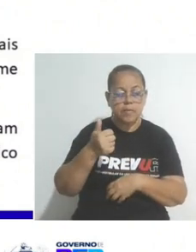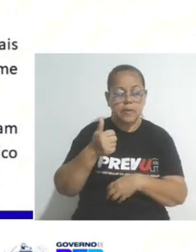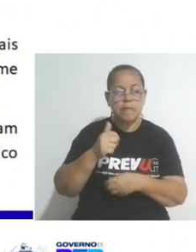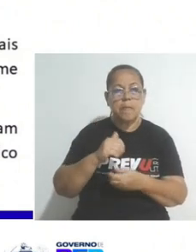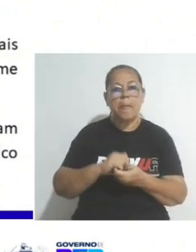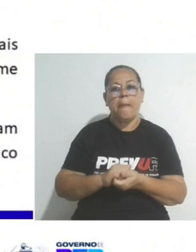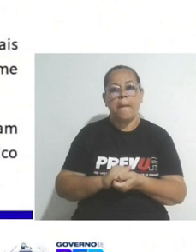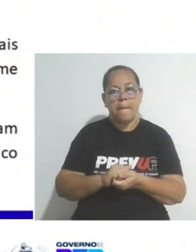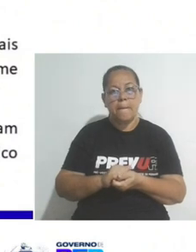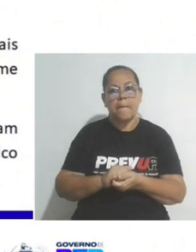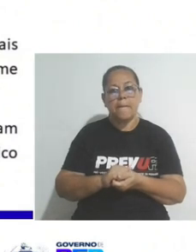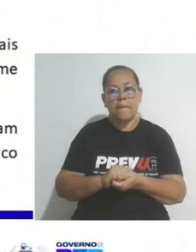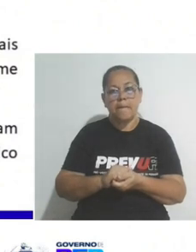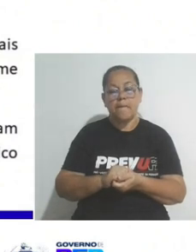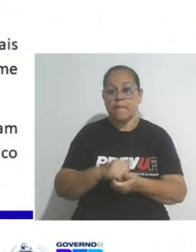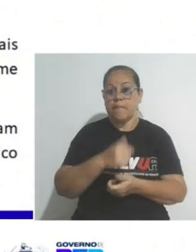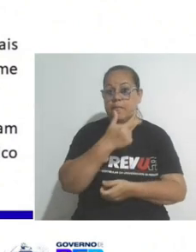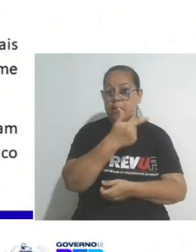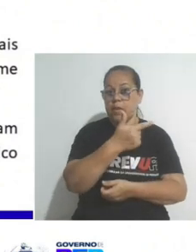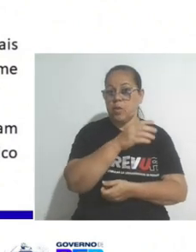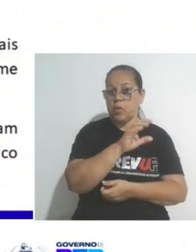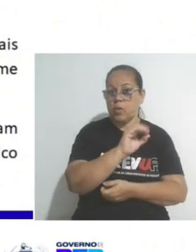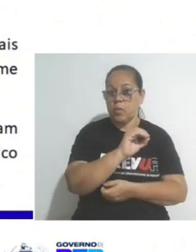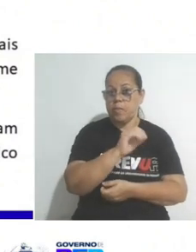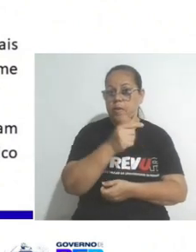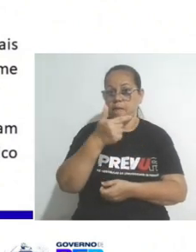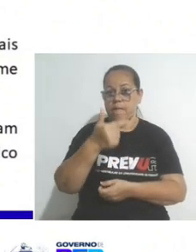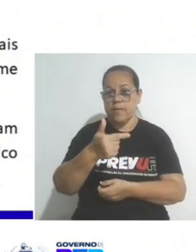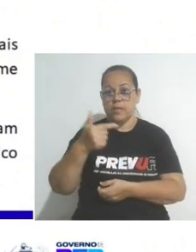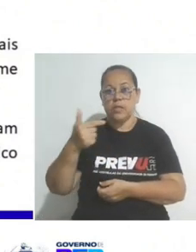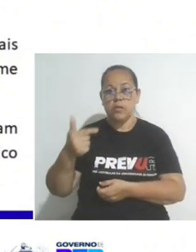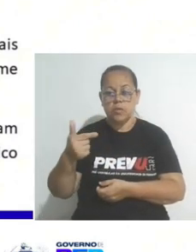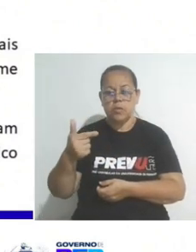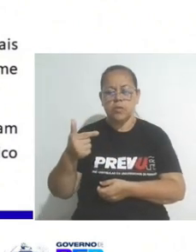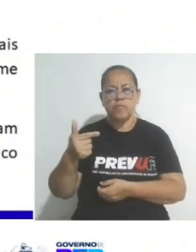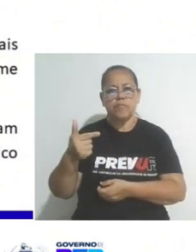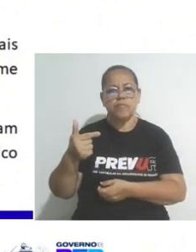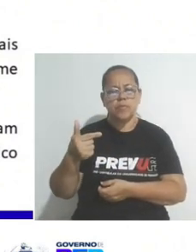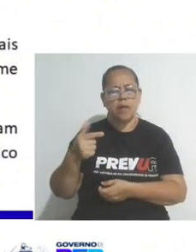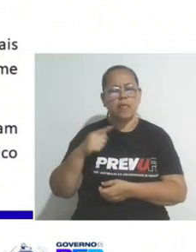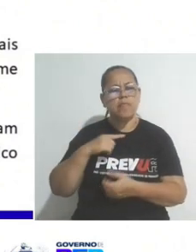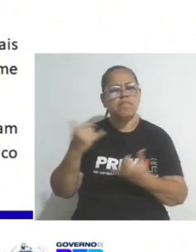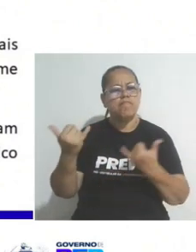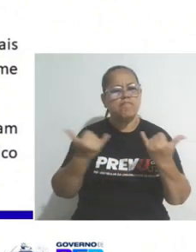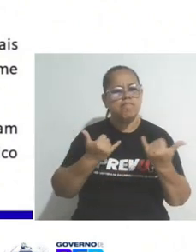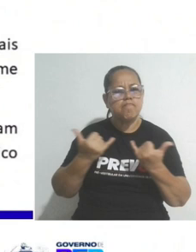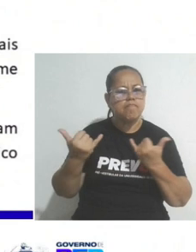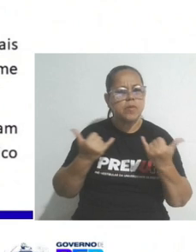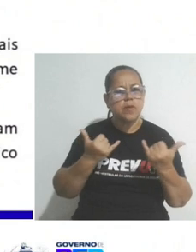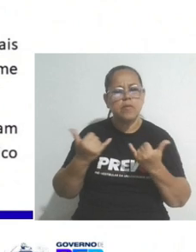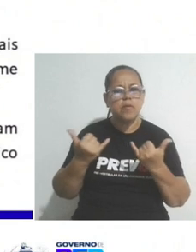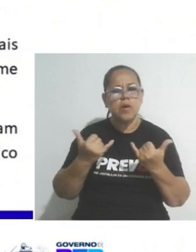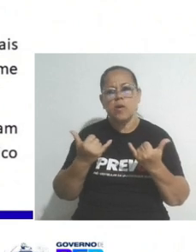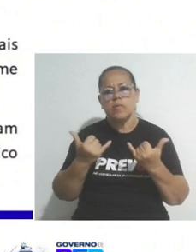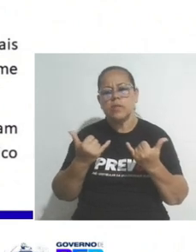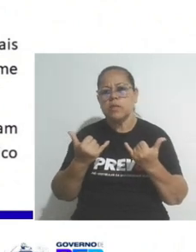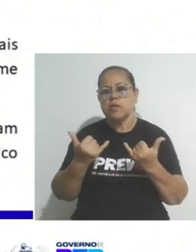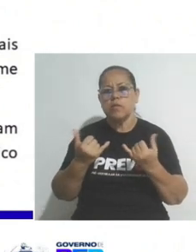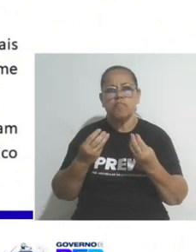exatamente 2022 e a gente então vai ter a informação de que é 35